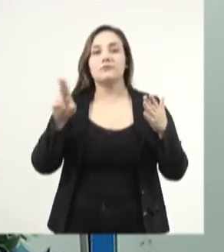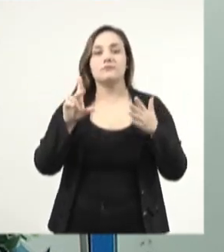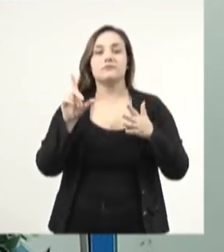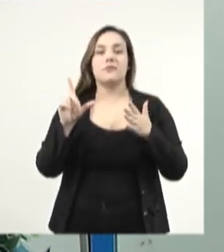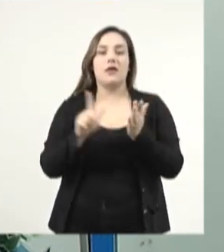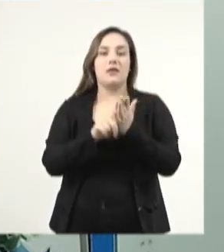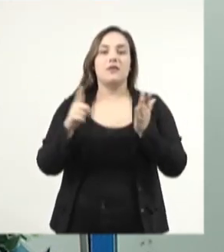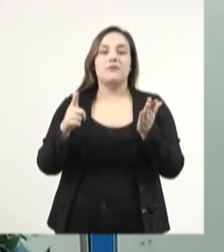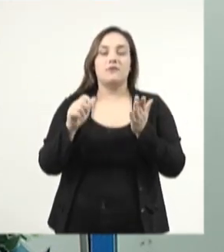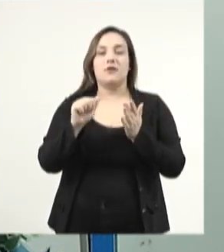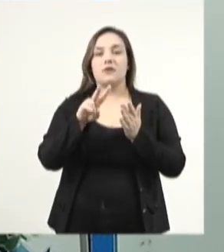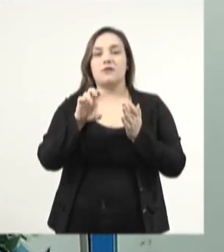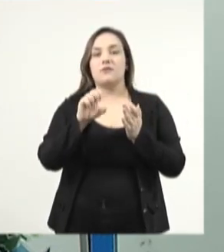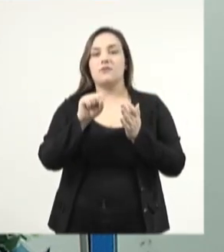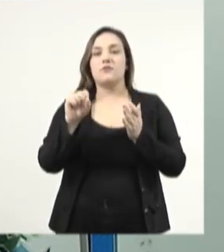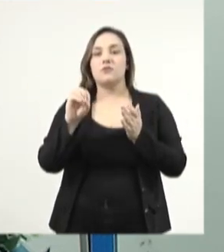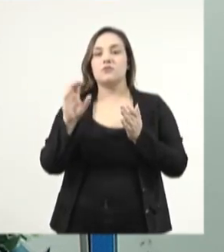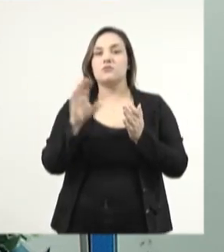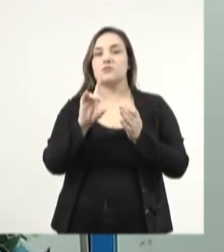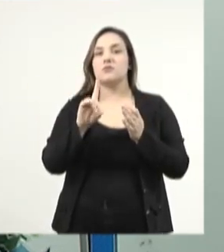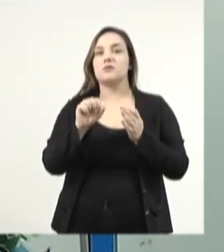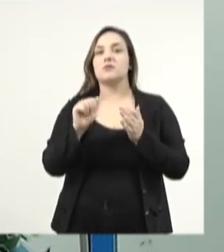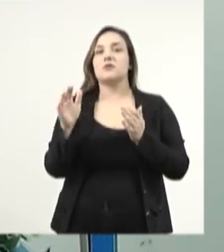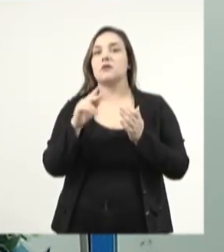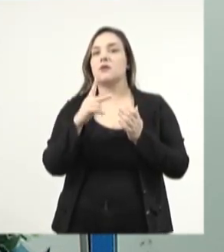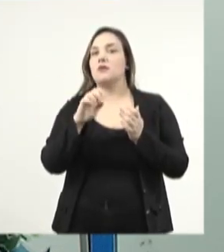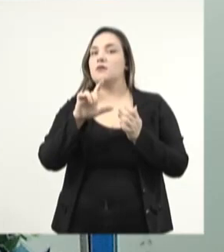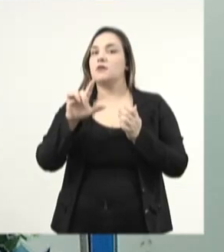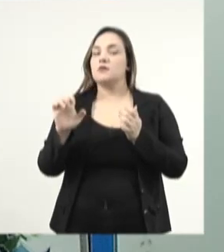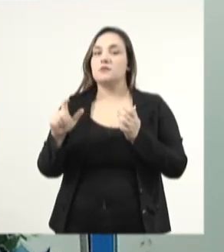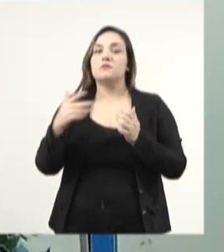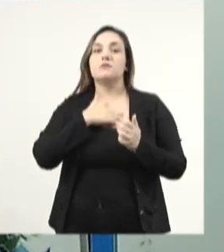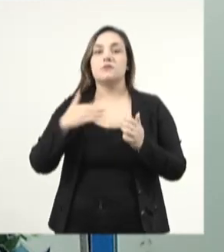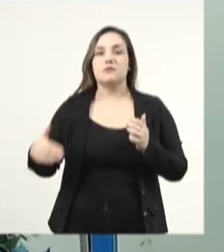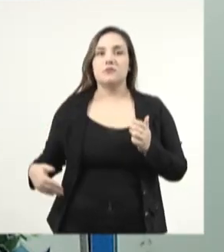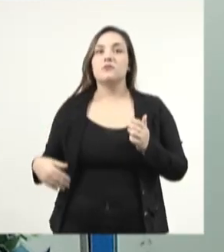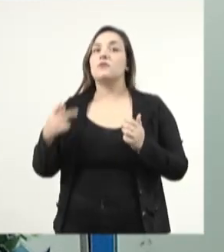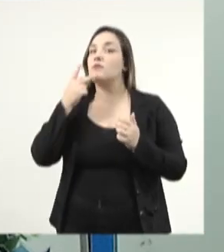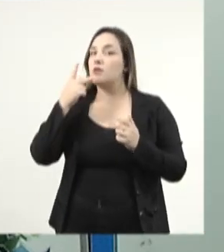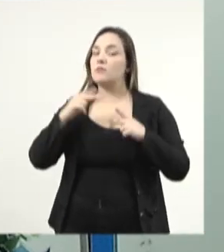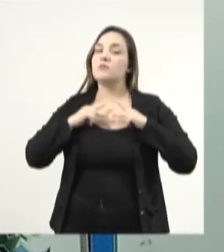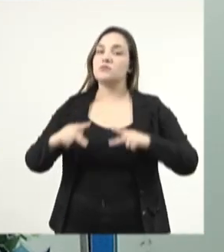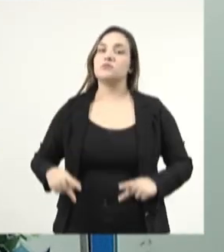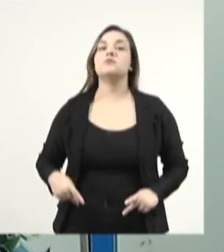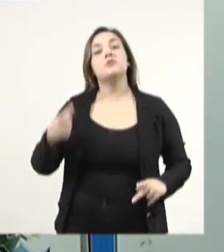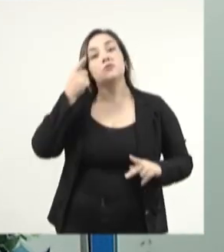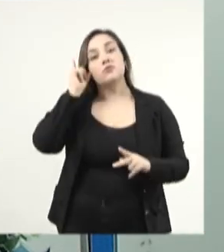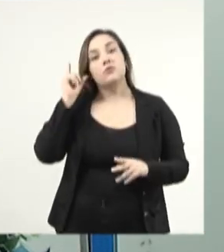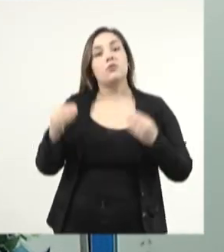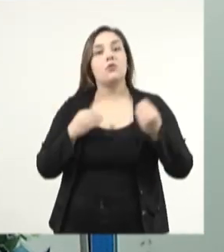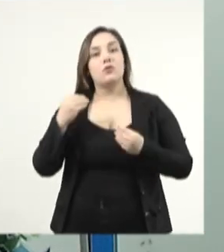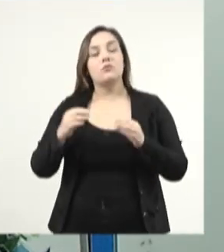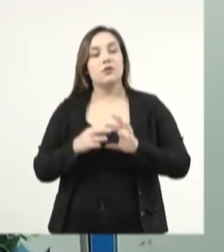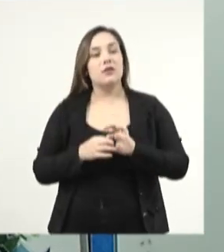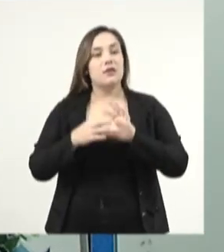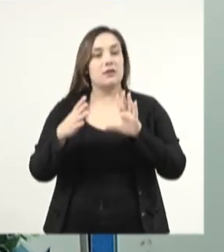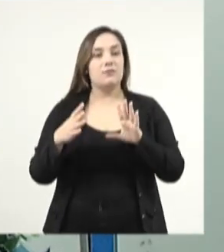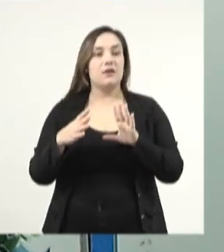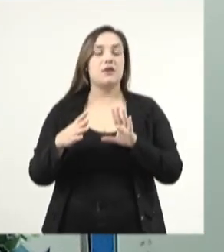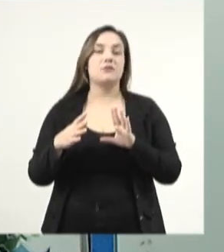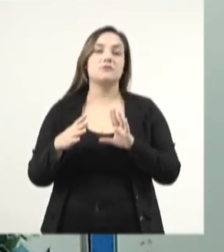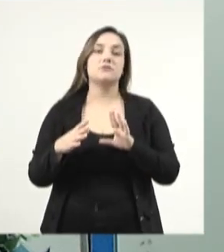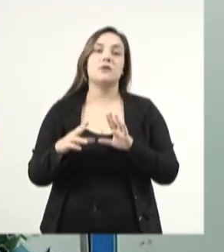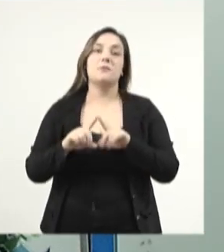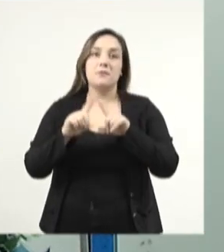livro O Avesso da Pele nas escolas da rede estadual de ensino. O governo se posicionou ontem sobre a liberação com